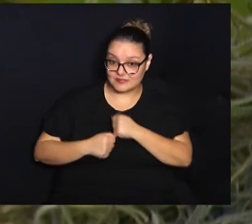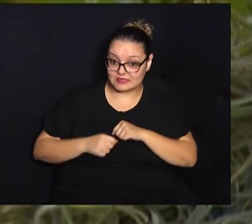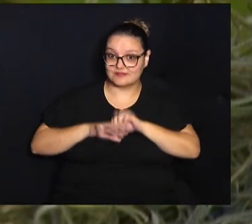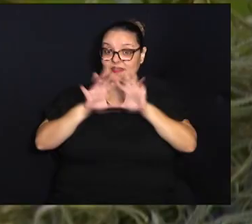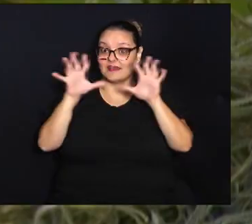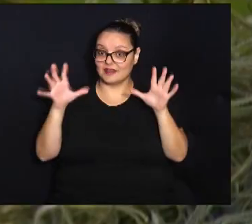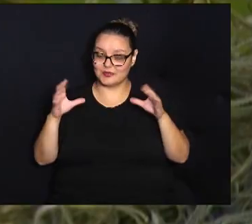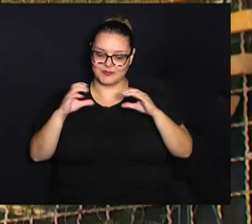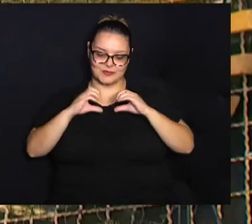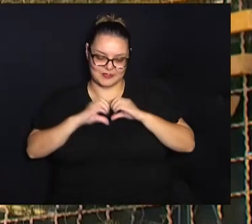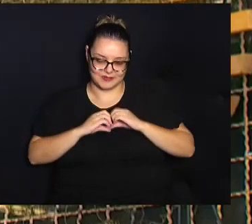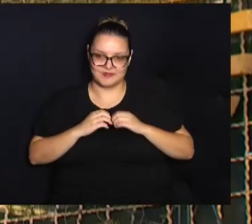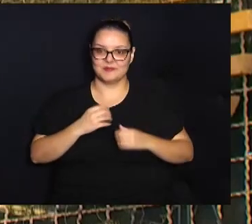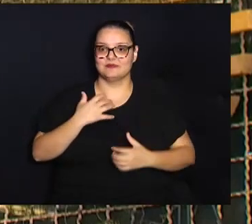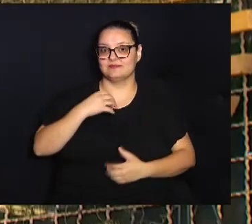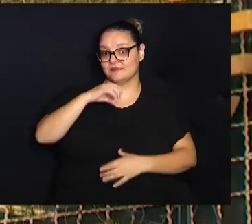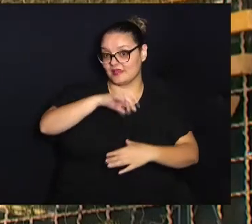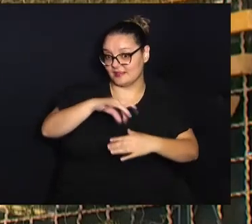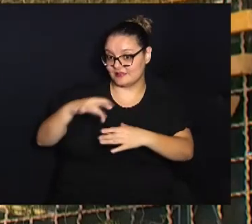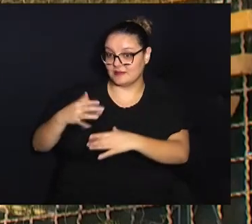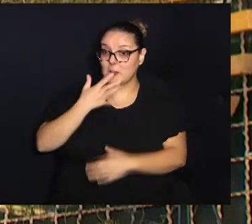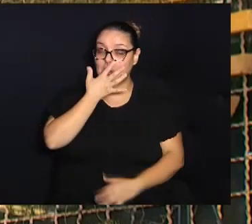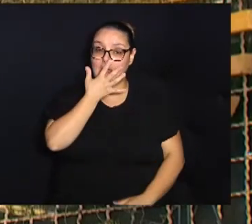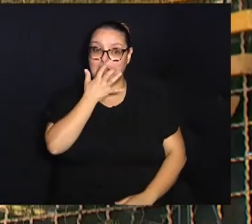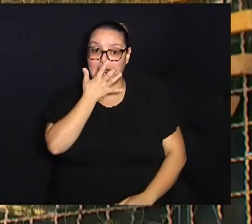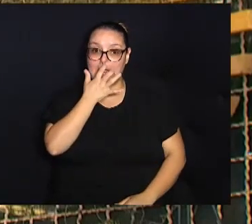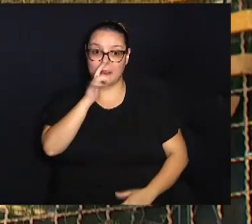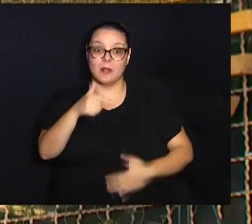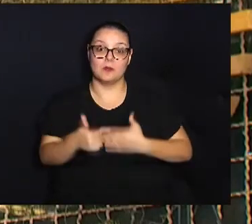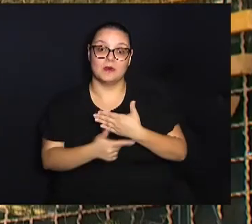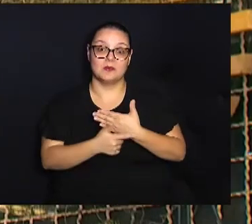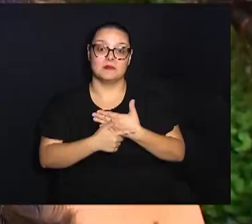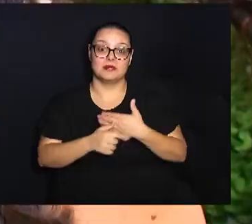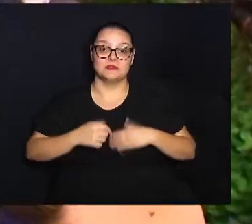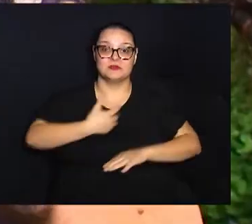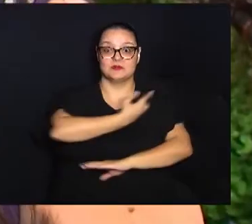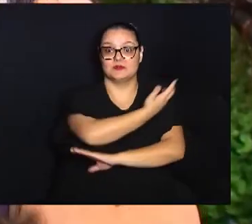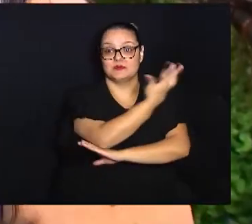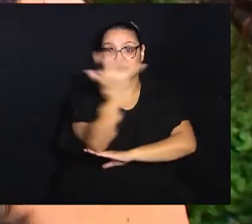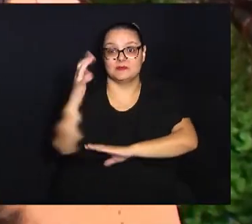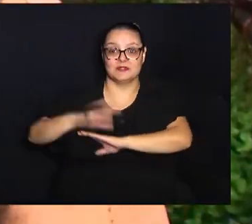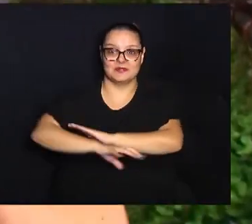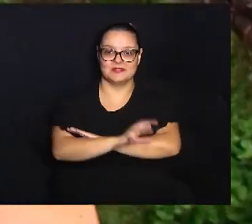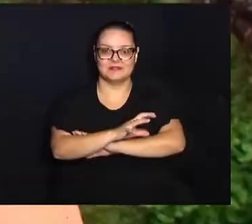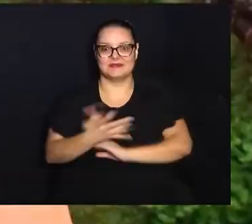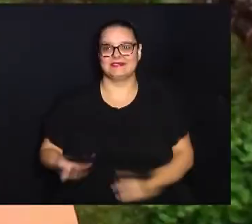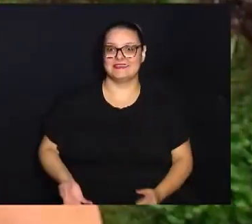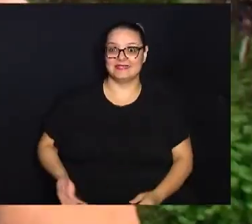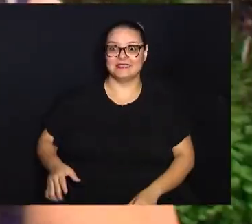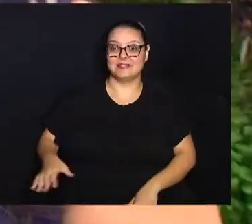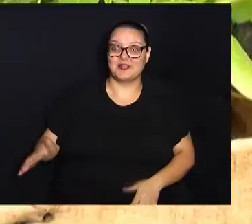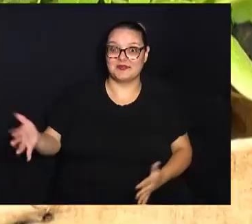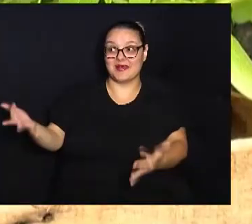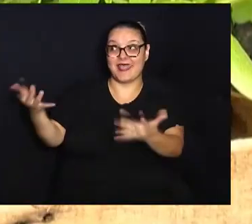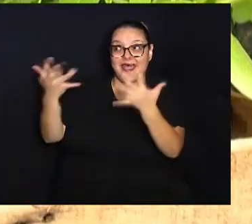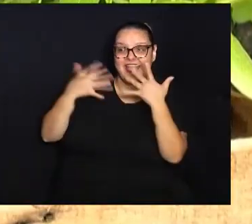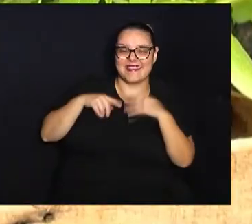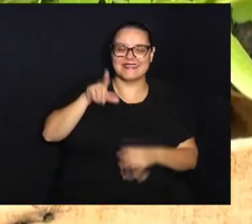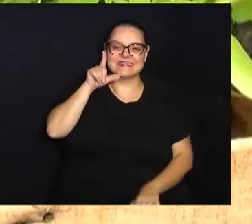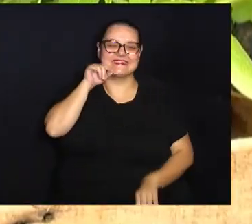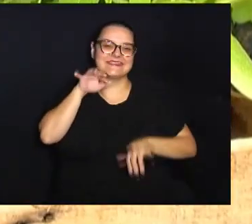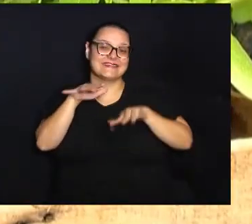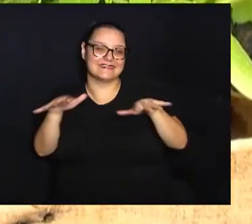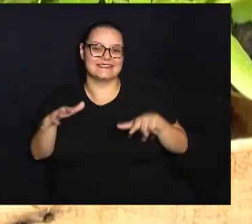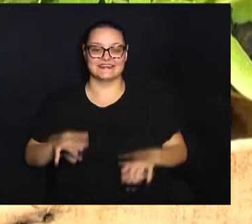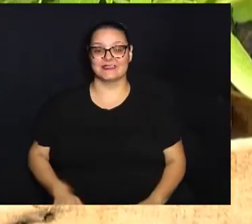o amor pelas plantas vem pelo papel que elas exercem no ecossistema. Elas chamam pássaros, então é lindo. Os temperos